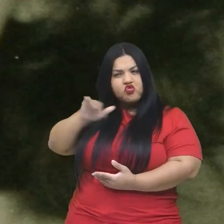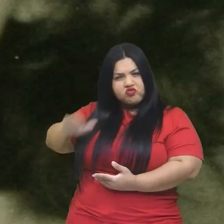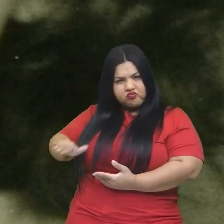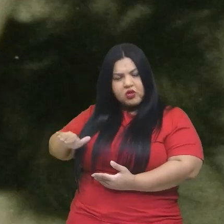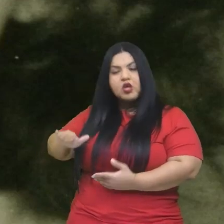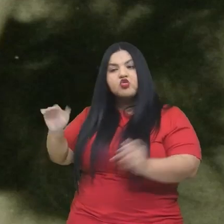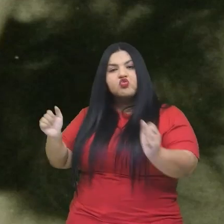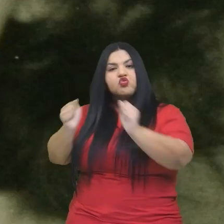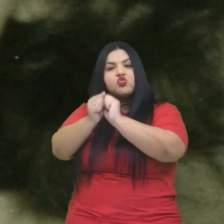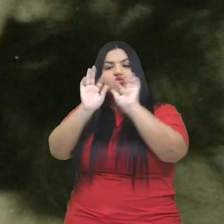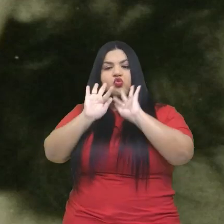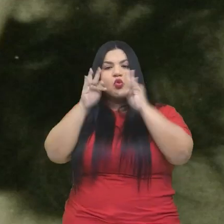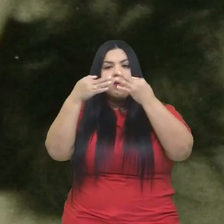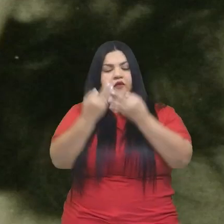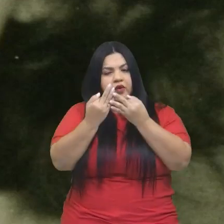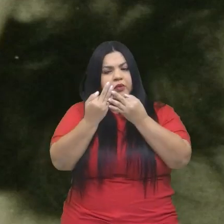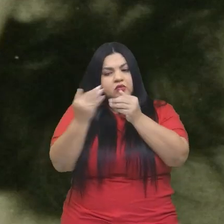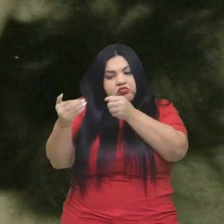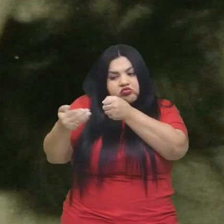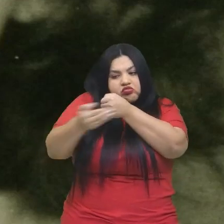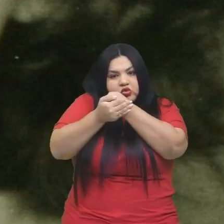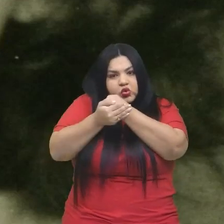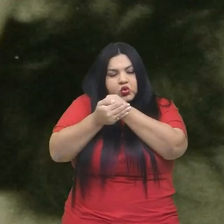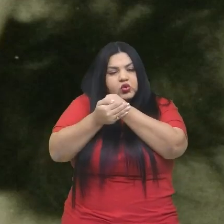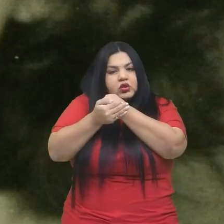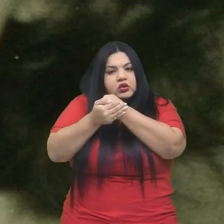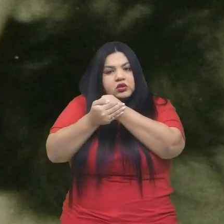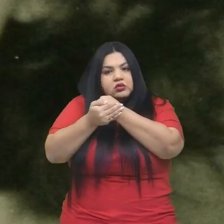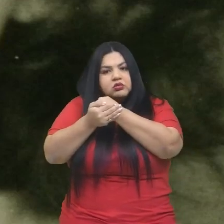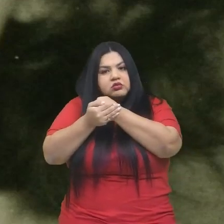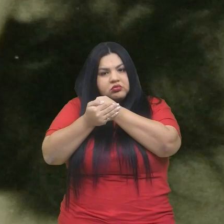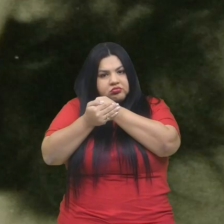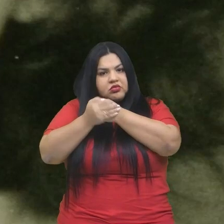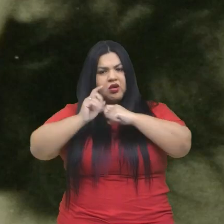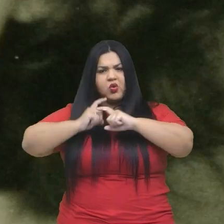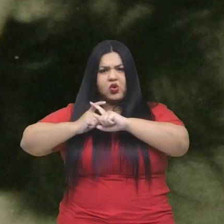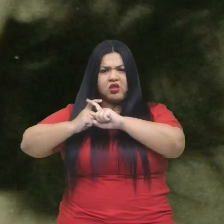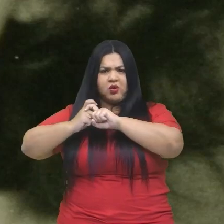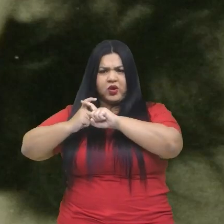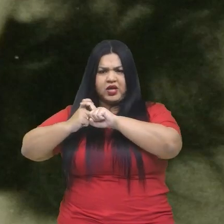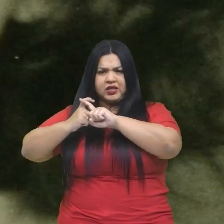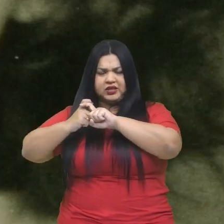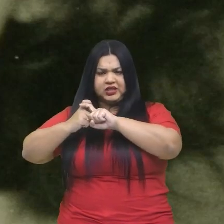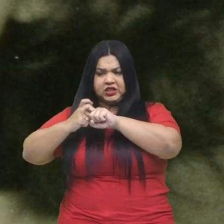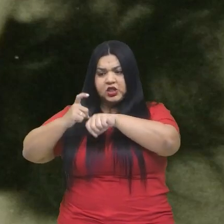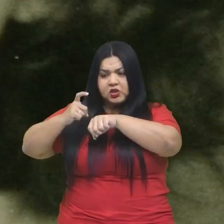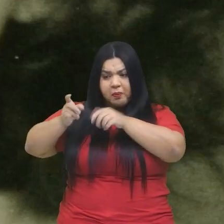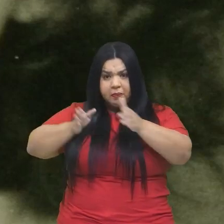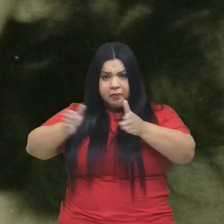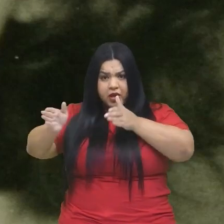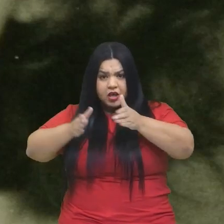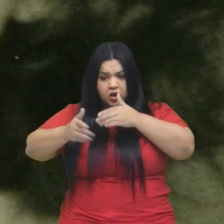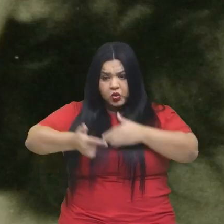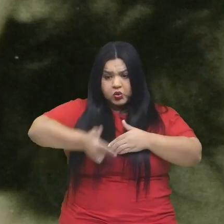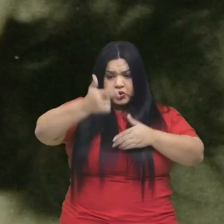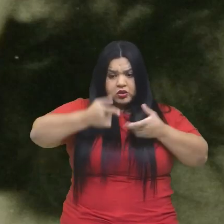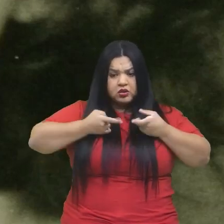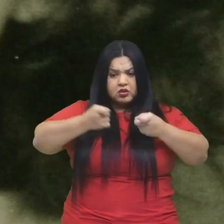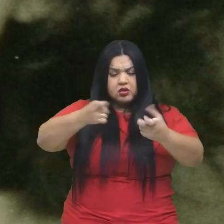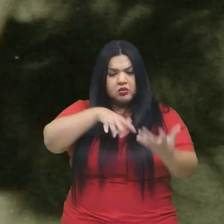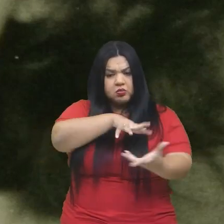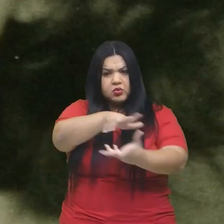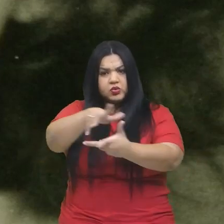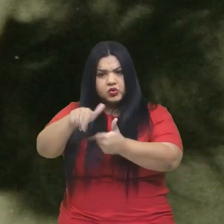ficaram escondidos, né, dos nazistas durante o período da Segunda Guerra Mundial.